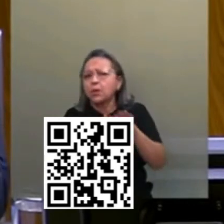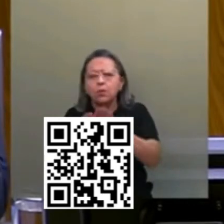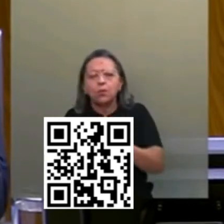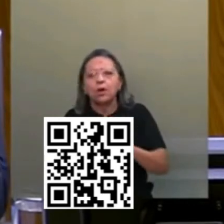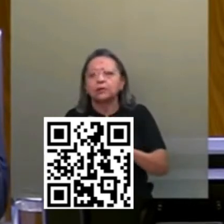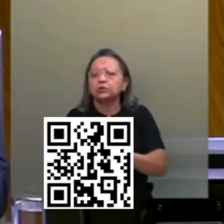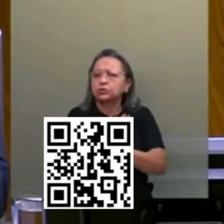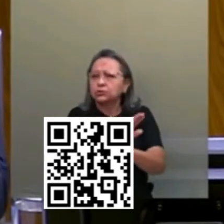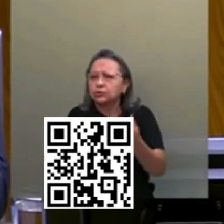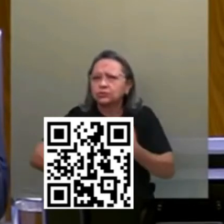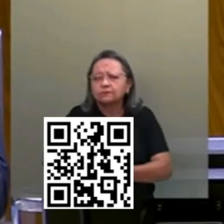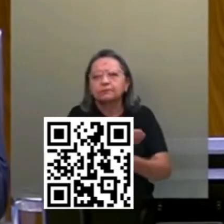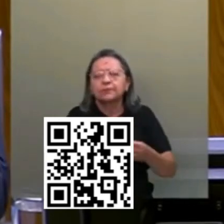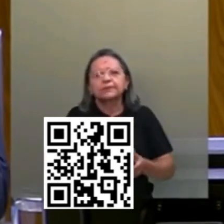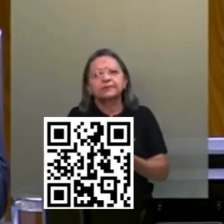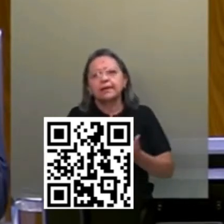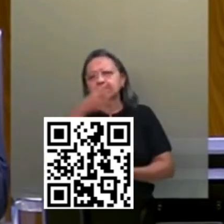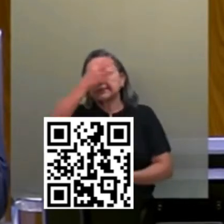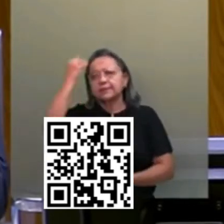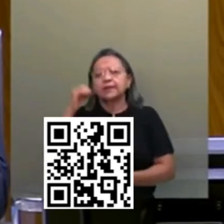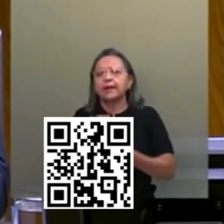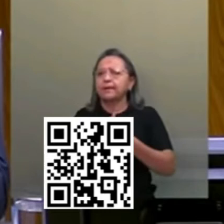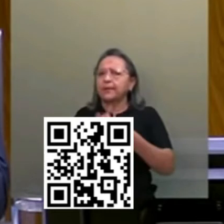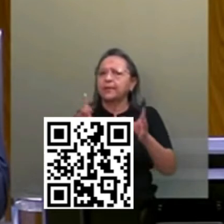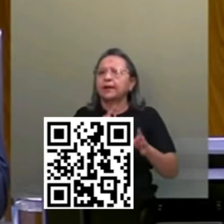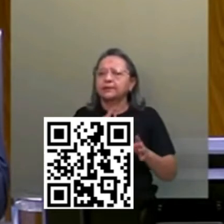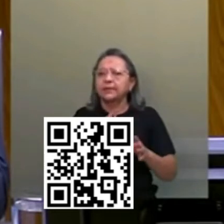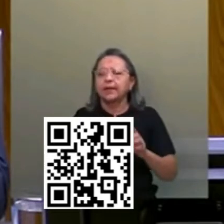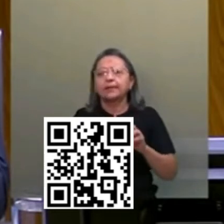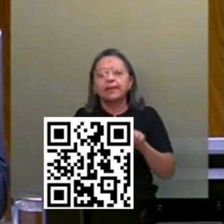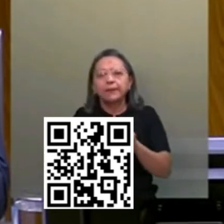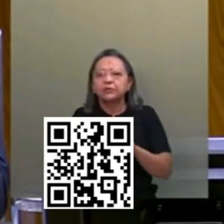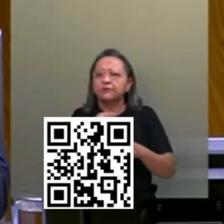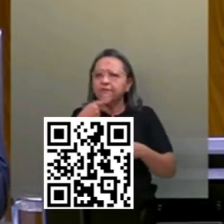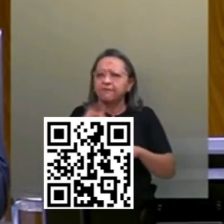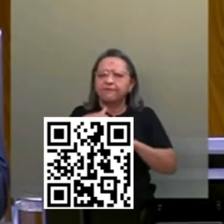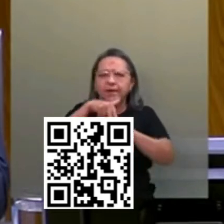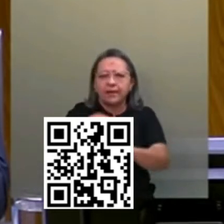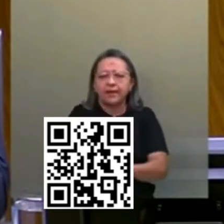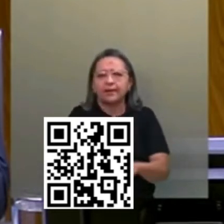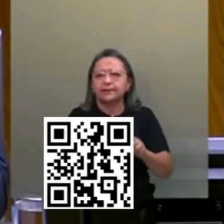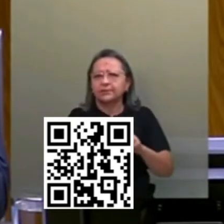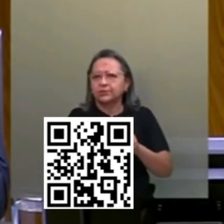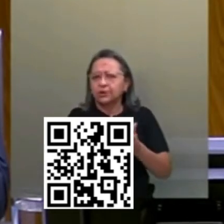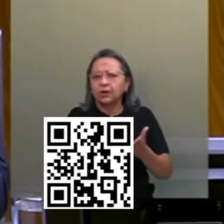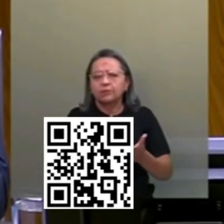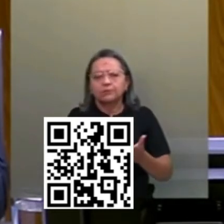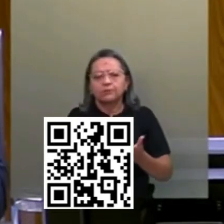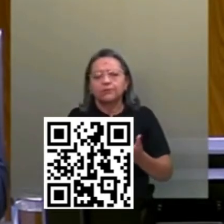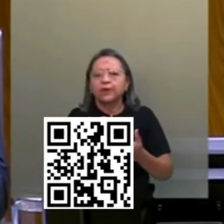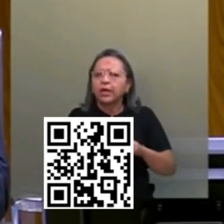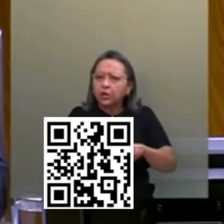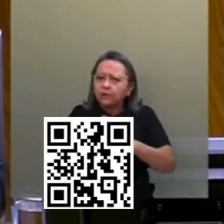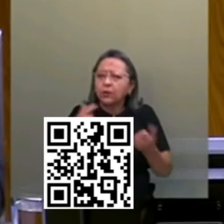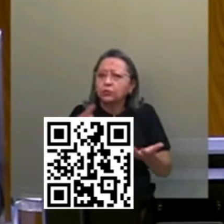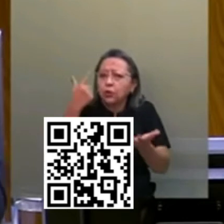a solidariedade, e não nos esqueçamos, a liberdade de imprensa. Renovemos esse nosso